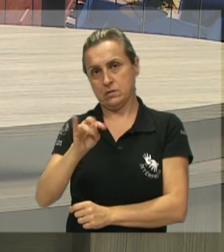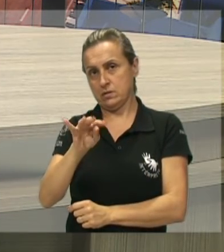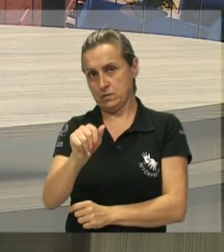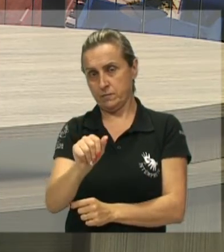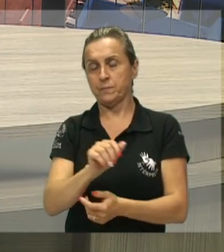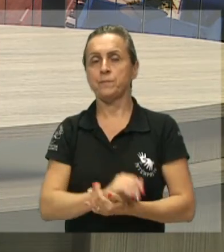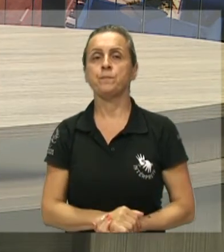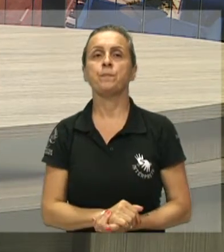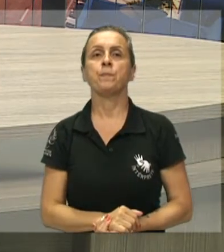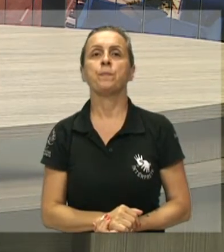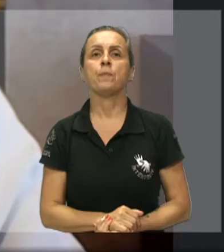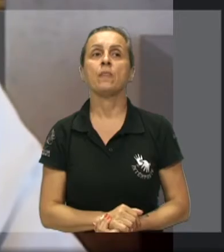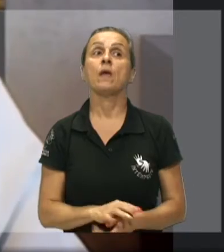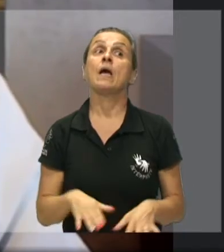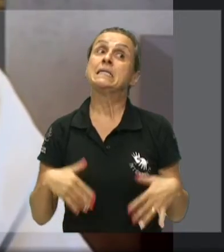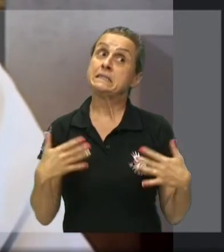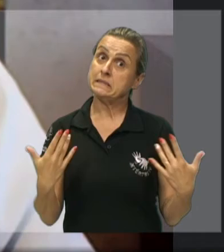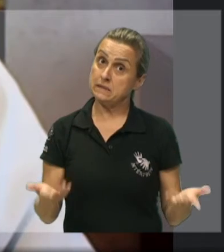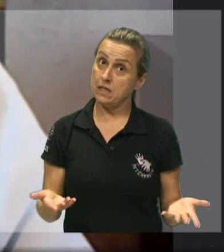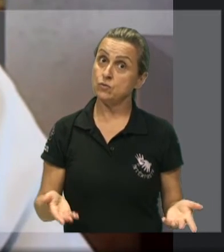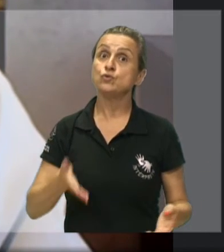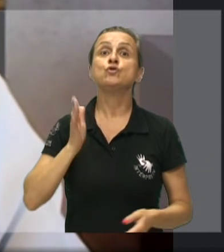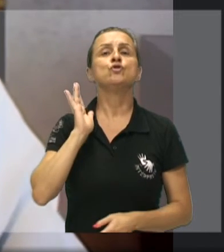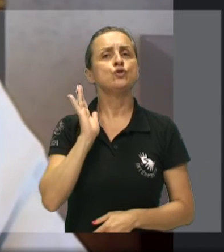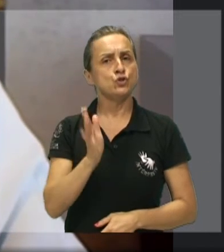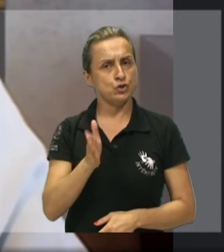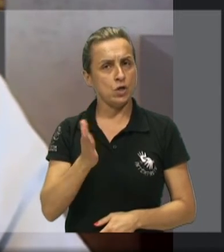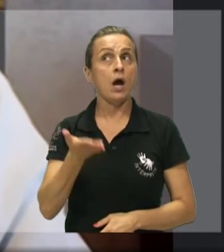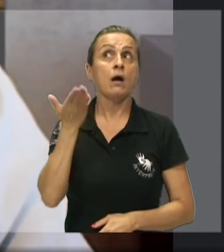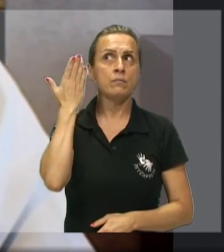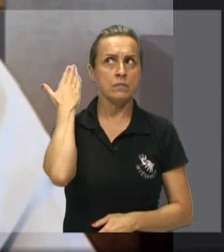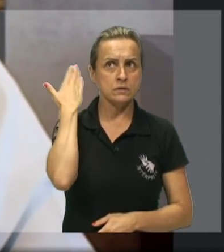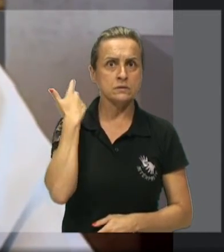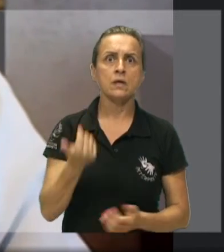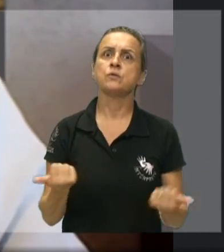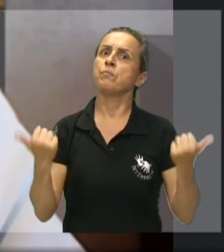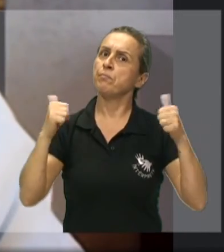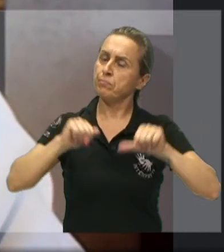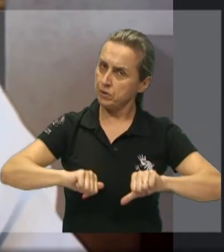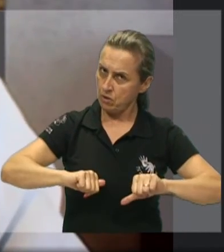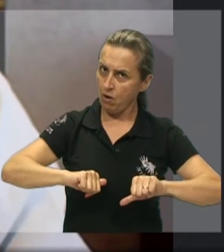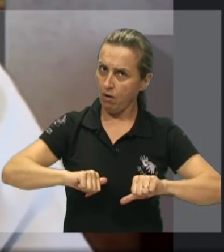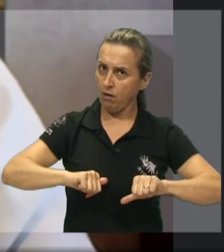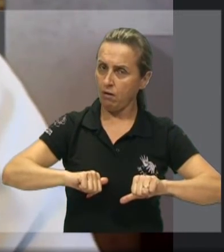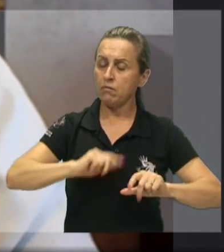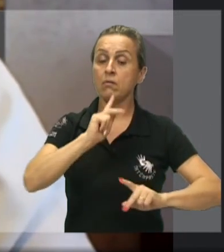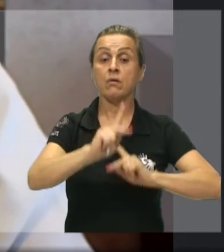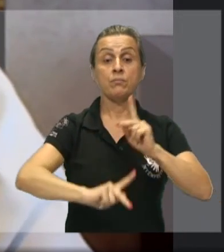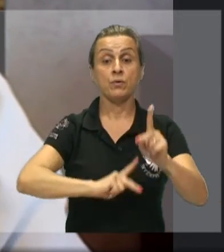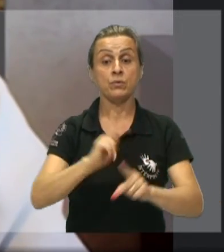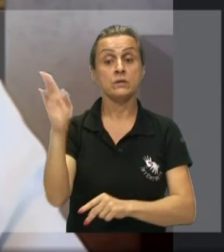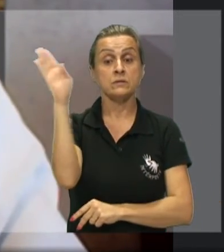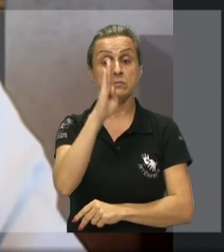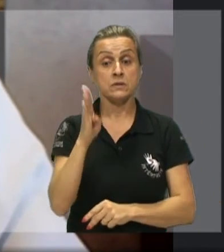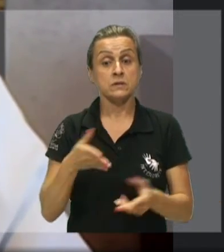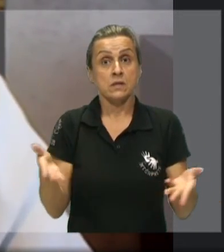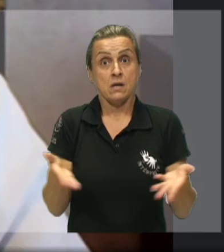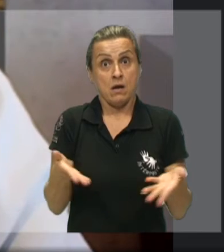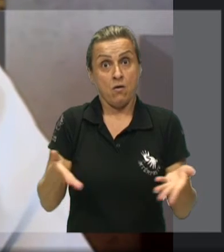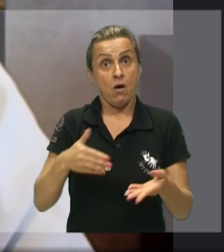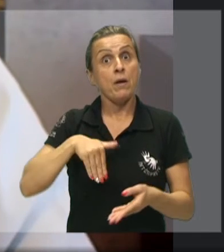mais presente, né? Assim, a partir do momento que a população brasileira está se tornando mais idosa, o